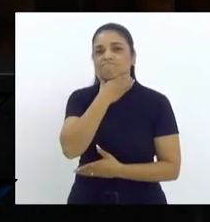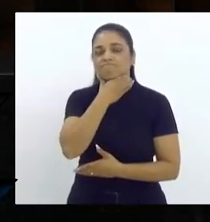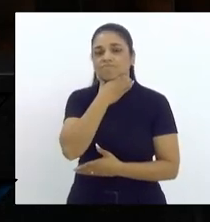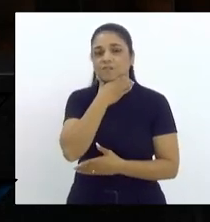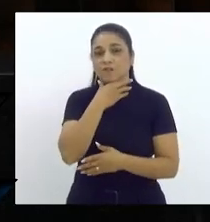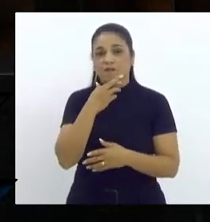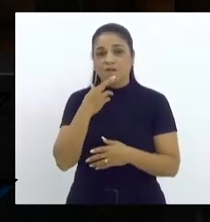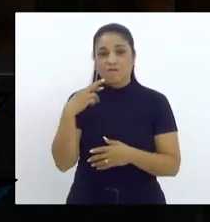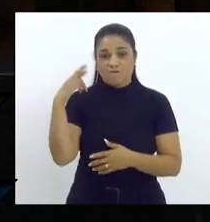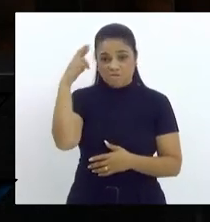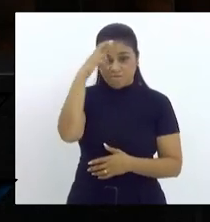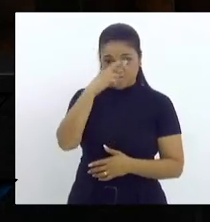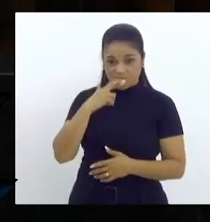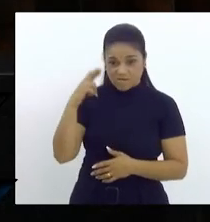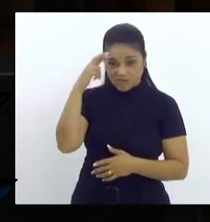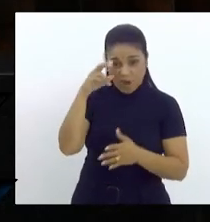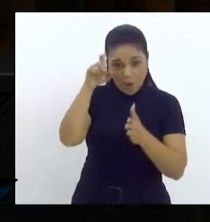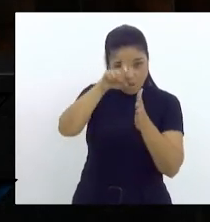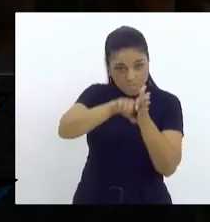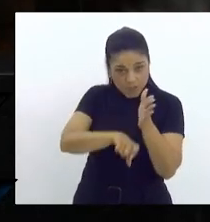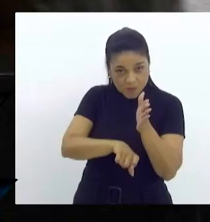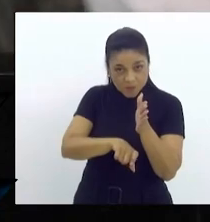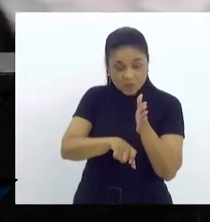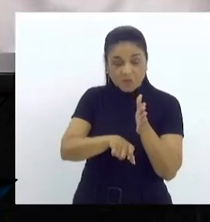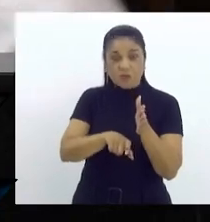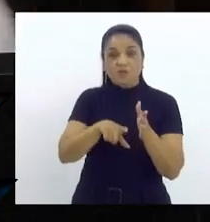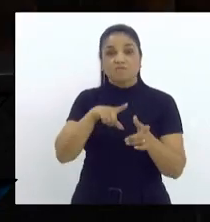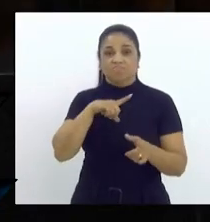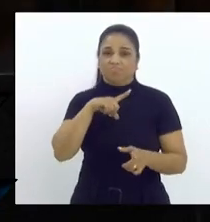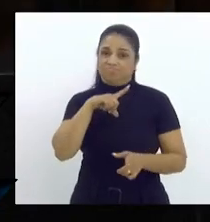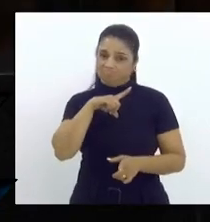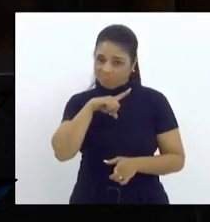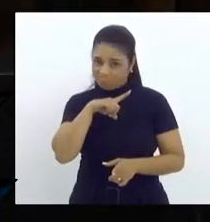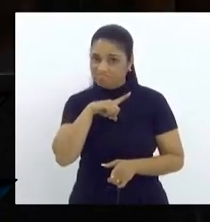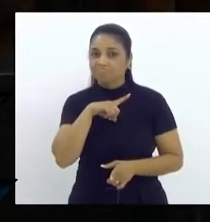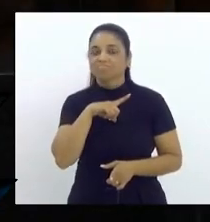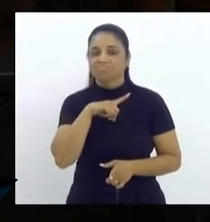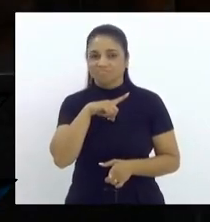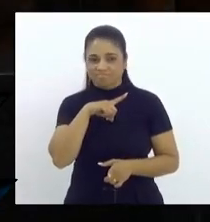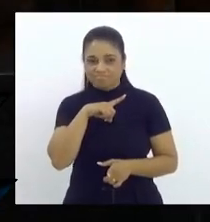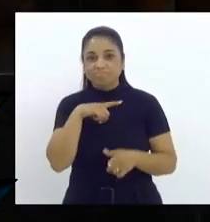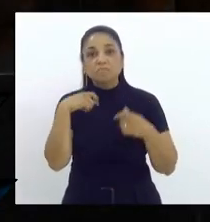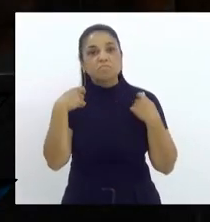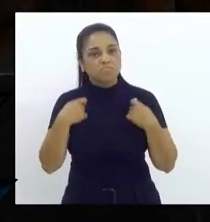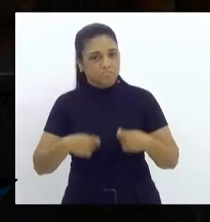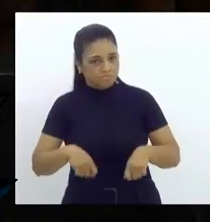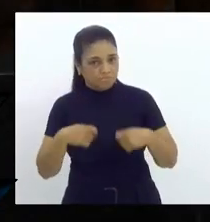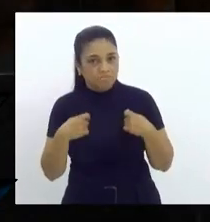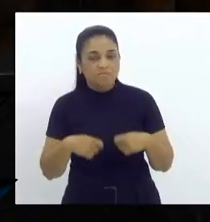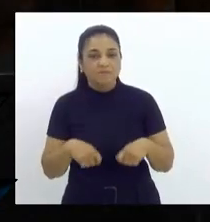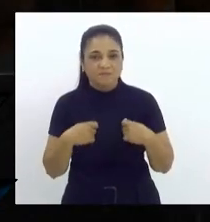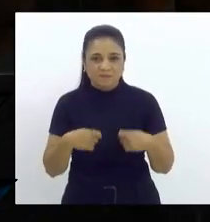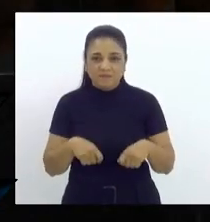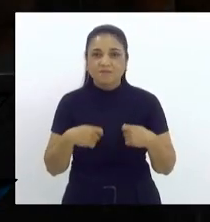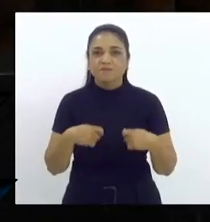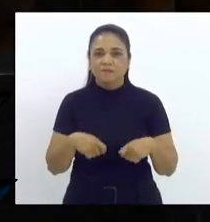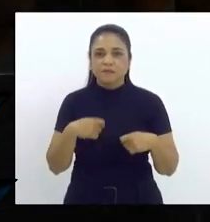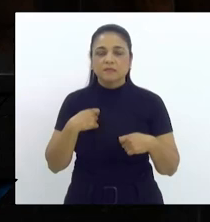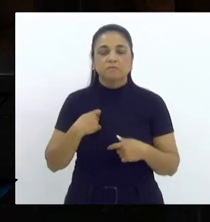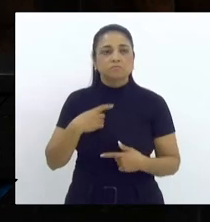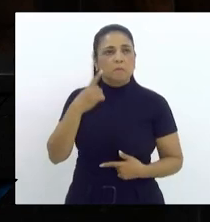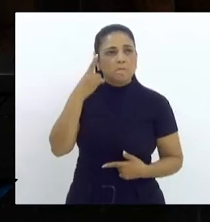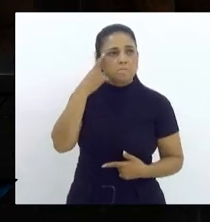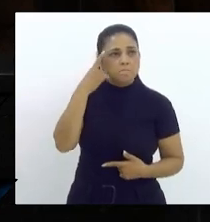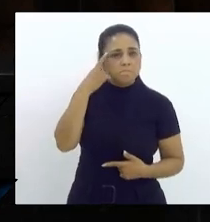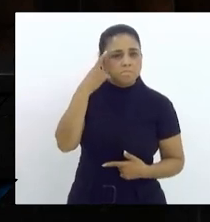fiscal. E, evidentemente, era necessário que a gente